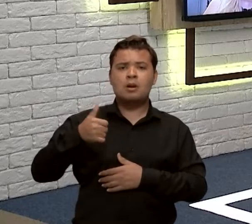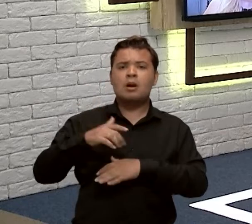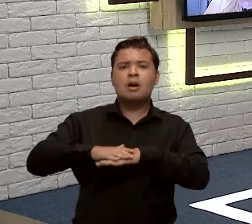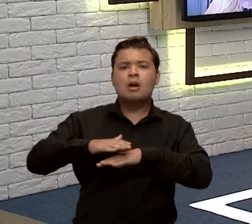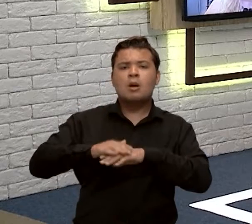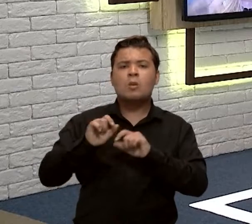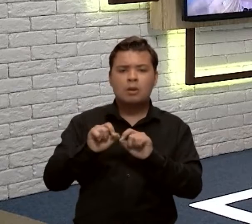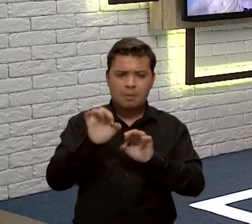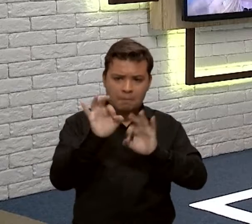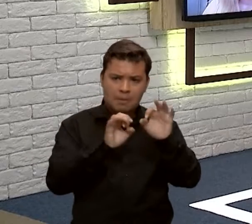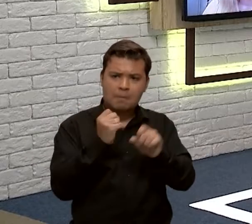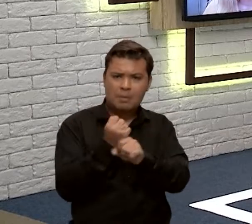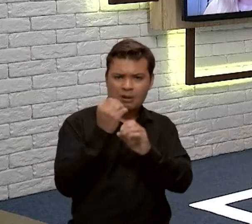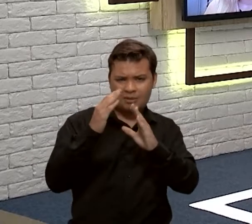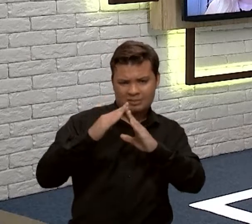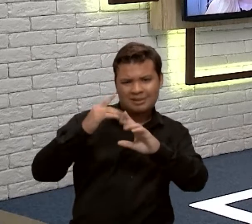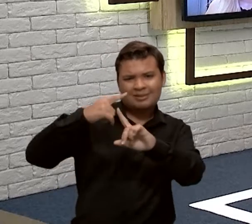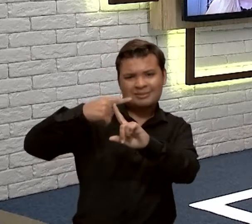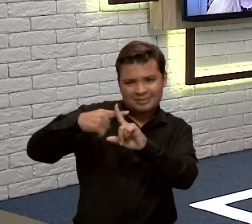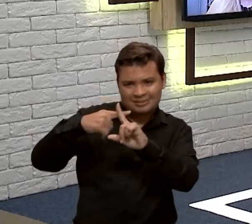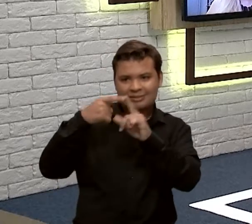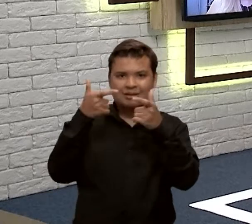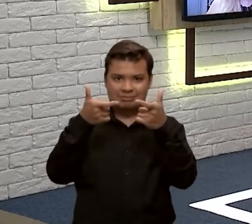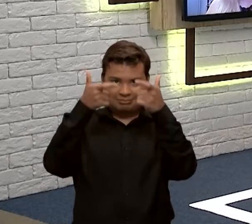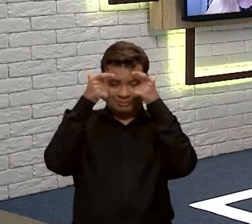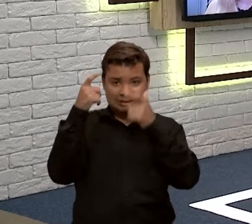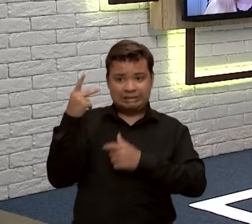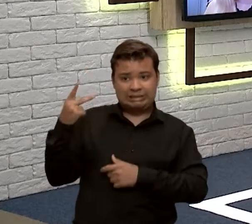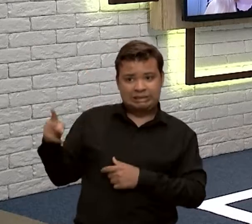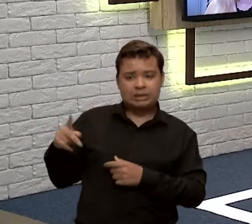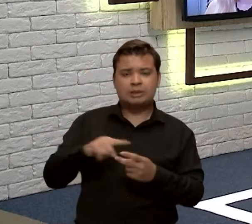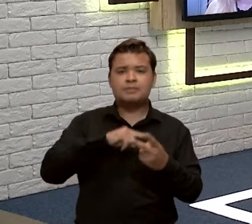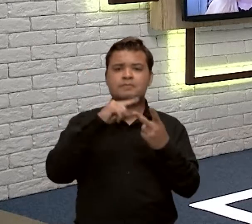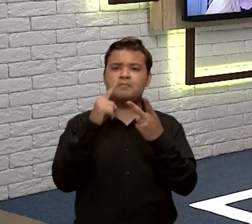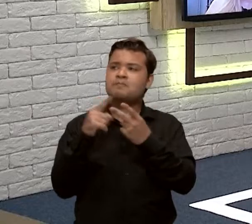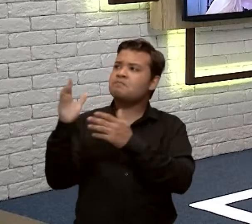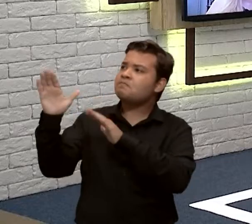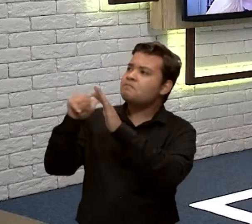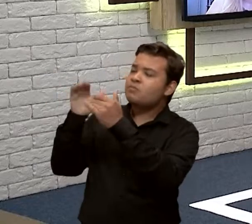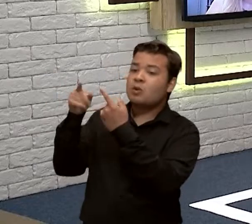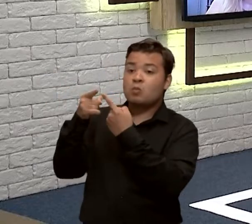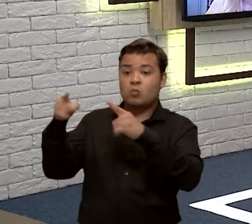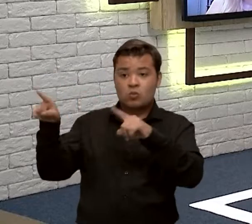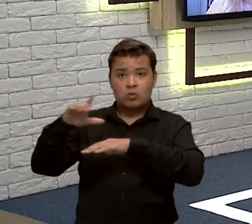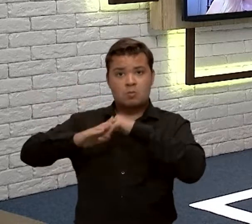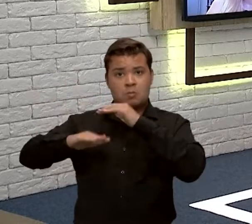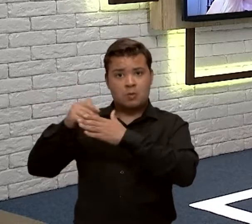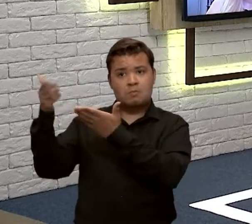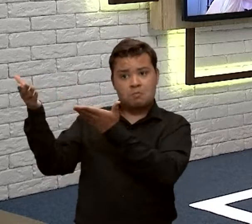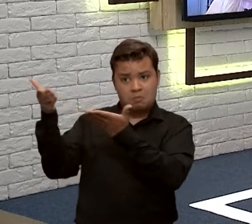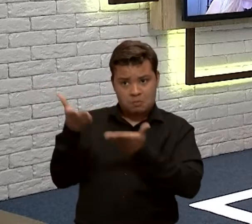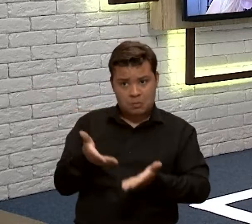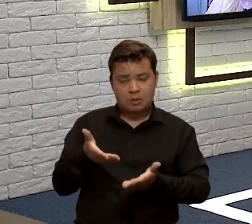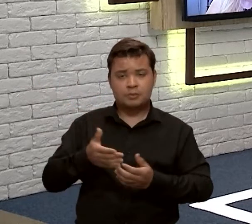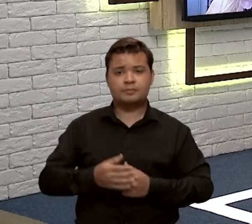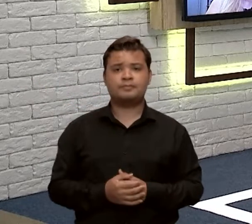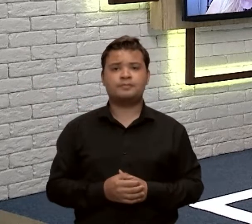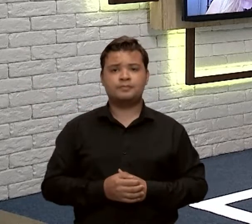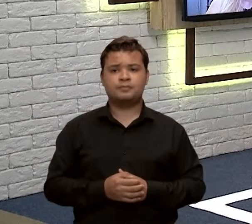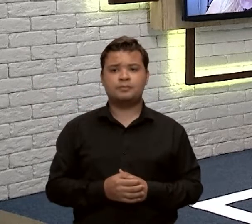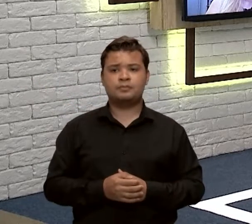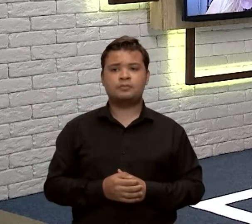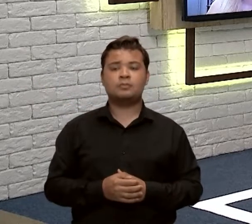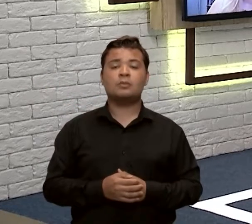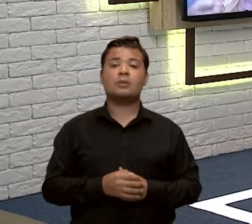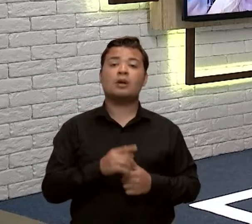da Capela Real, na vinda dos músicos, depois da institucionalização do ensino, primeira parte da cadeira de música no